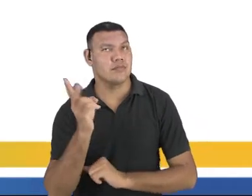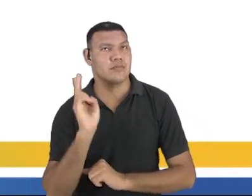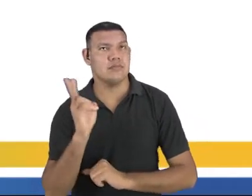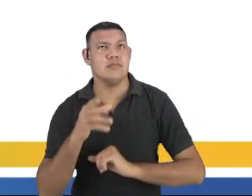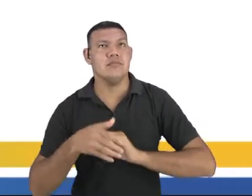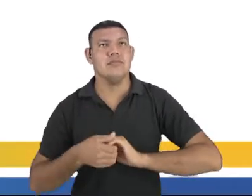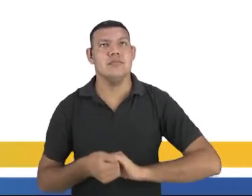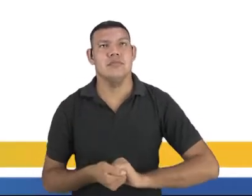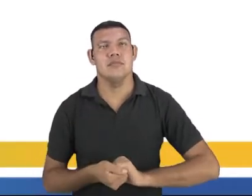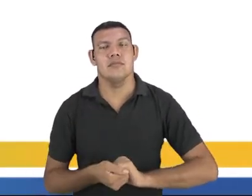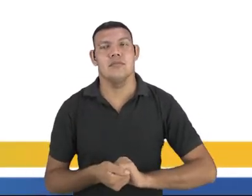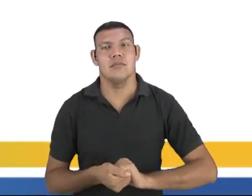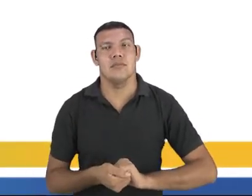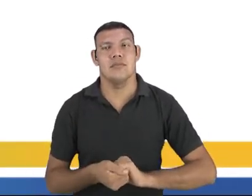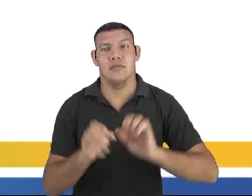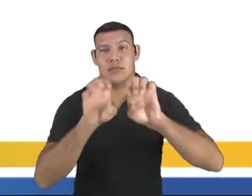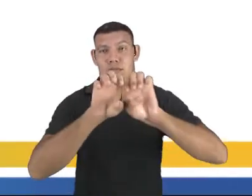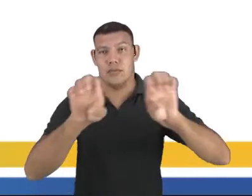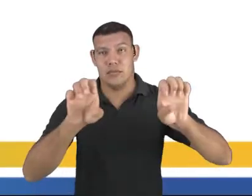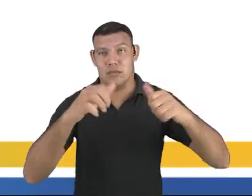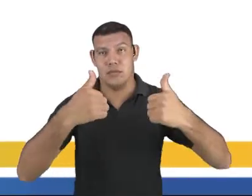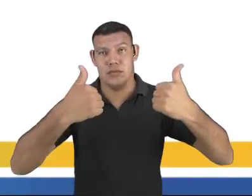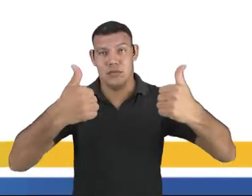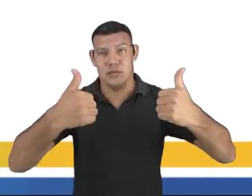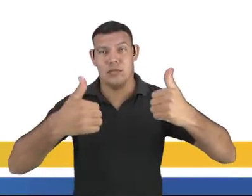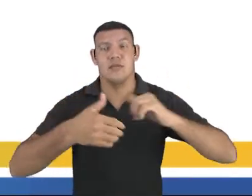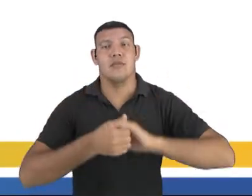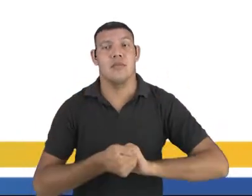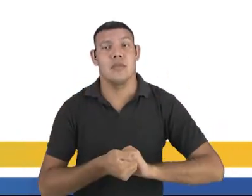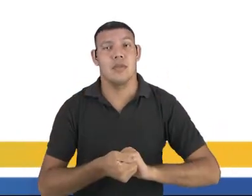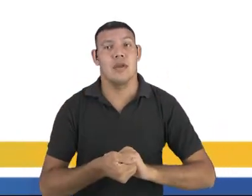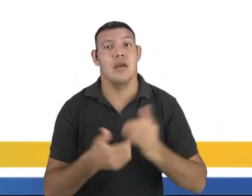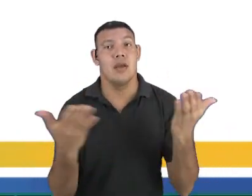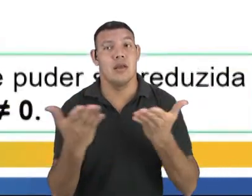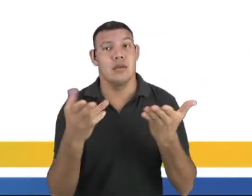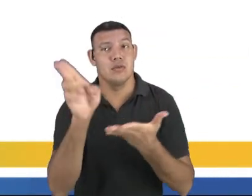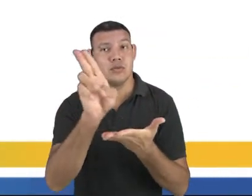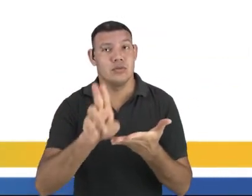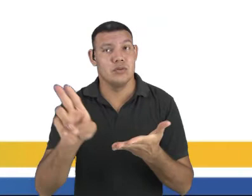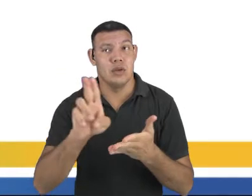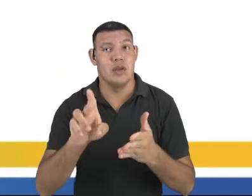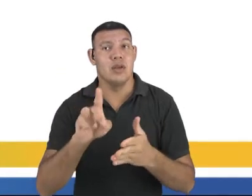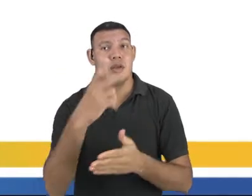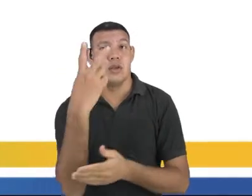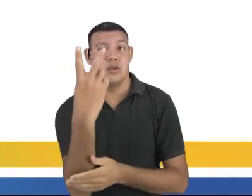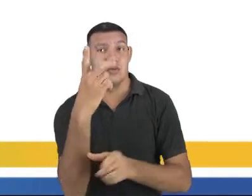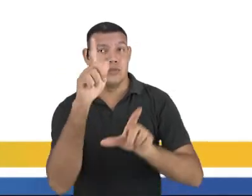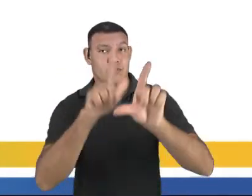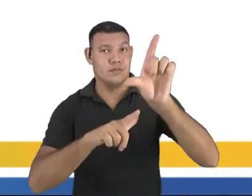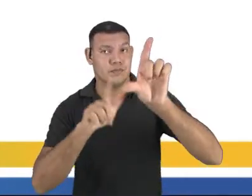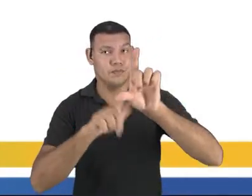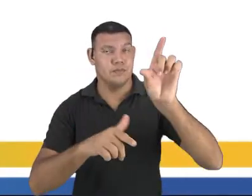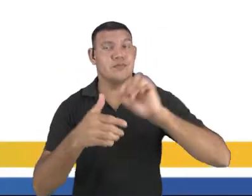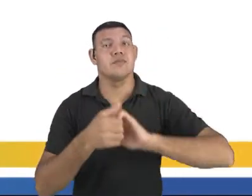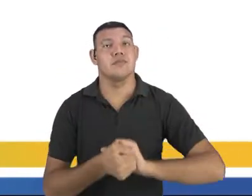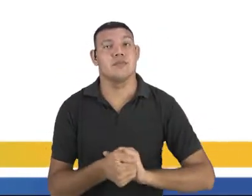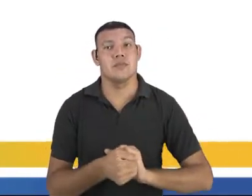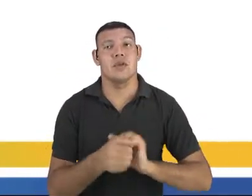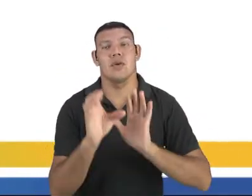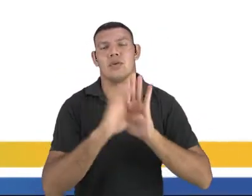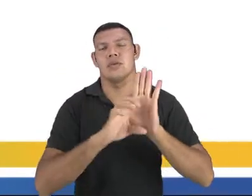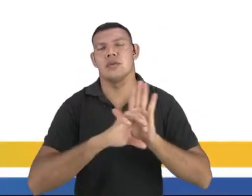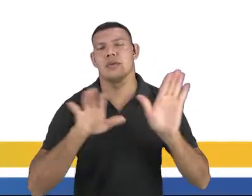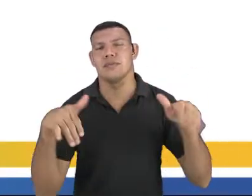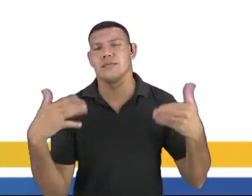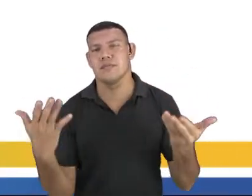a tô falando ainda sobre equação do 1º grau agora com duas incógnitas né a definição que nós podemos